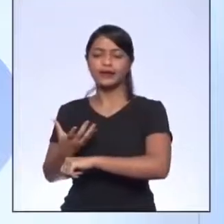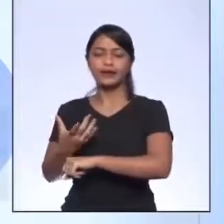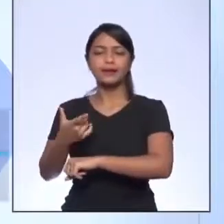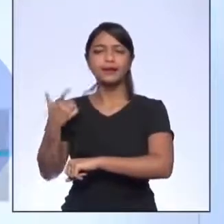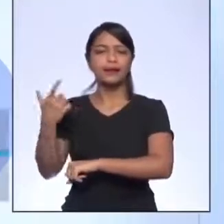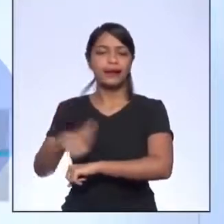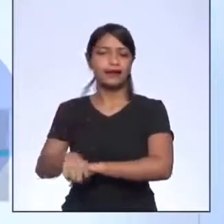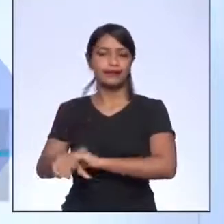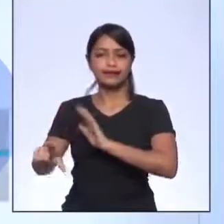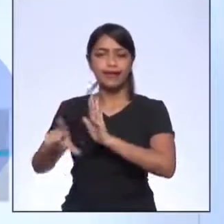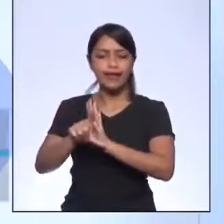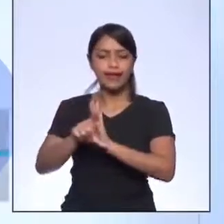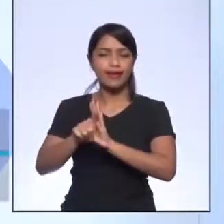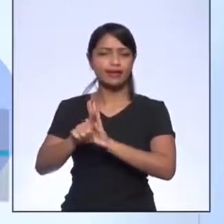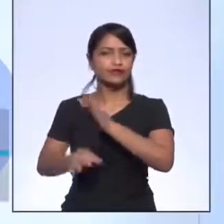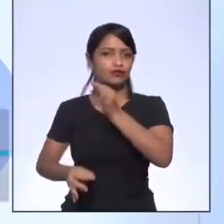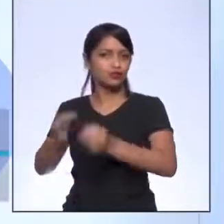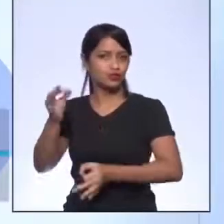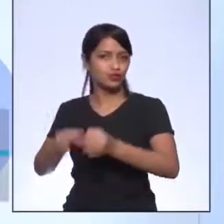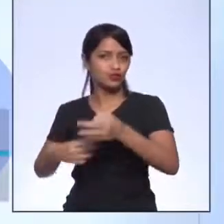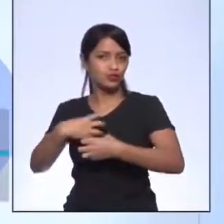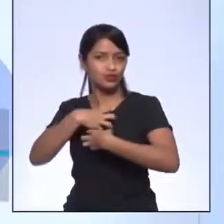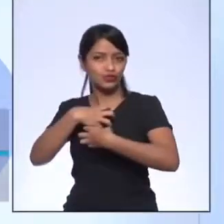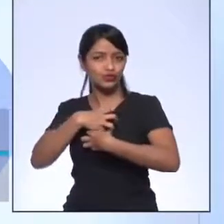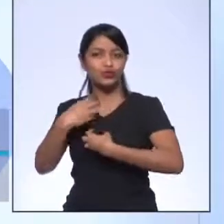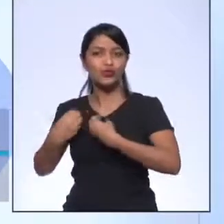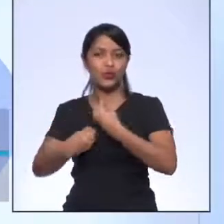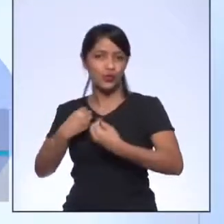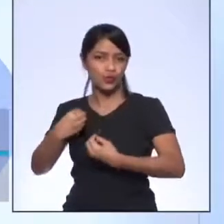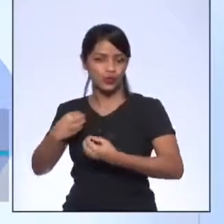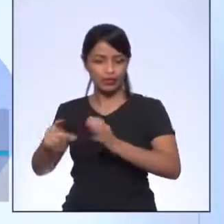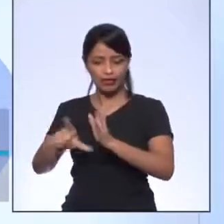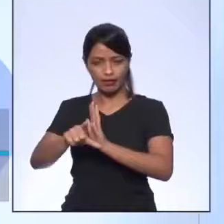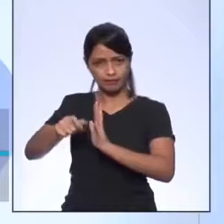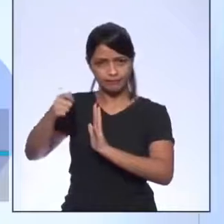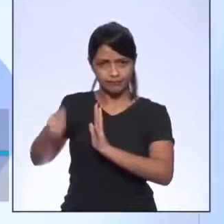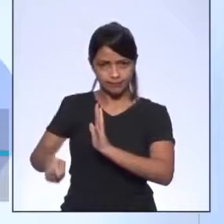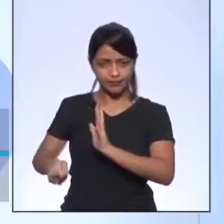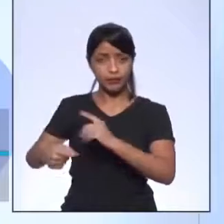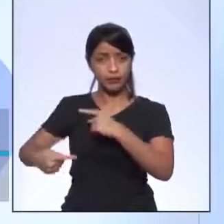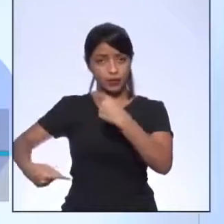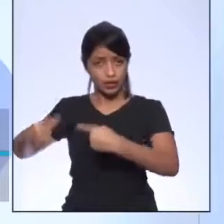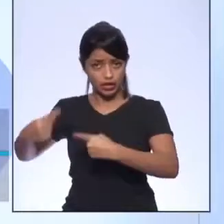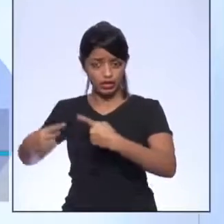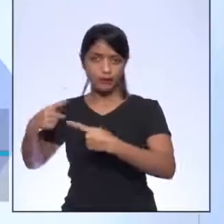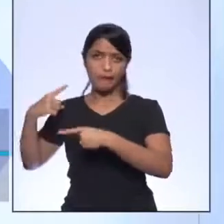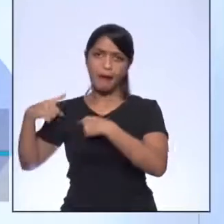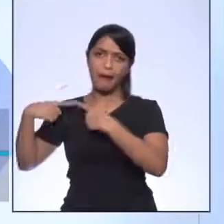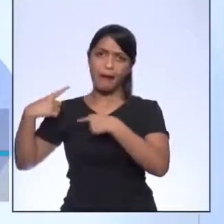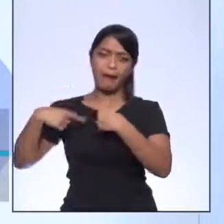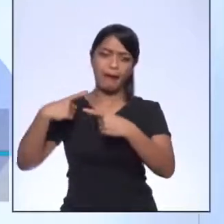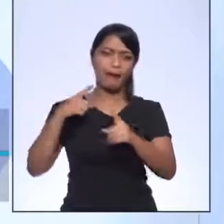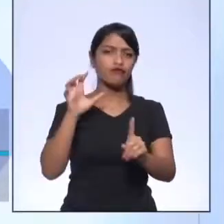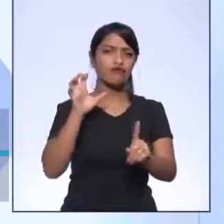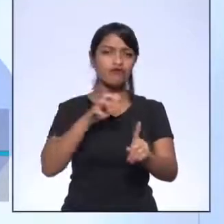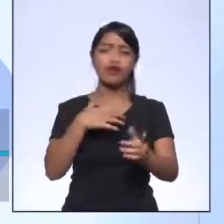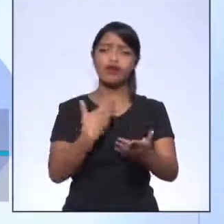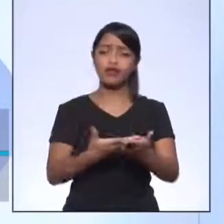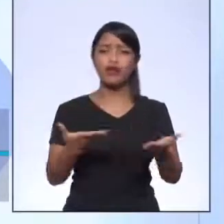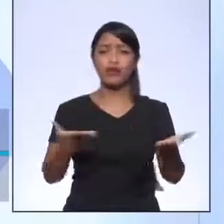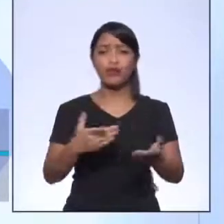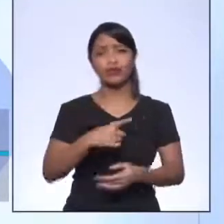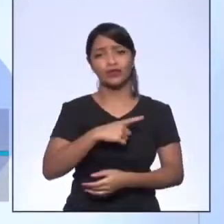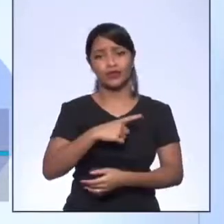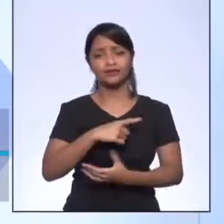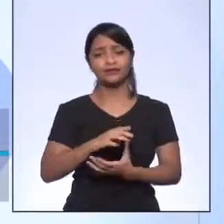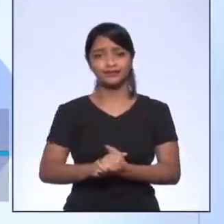a própria lei, né, os códigos jurídicos, a forma de conceber a lei e a política, estão todas elas inseridas num conjunto